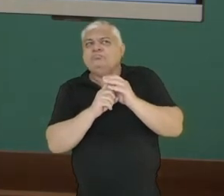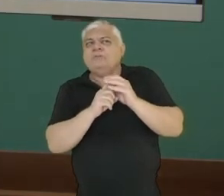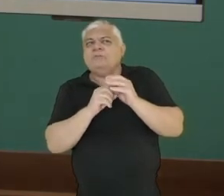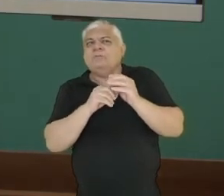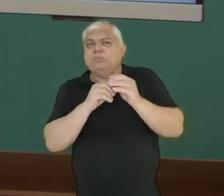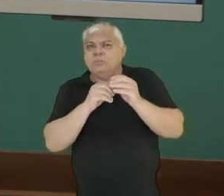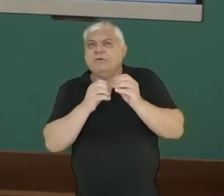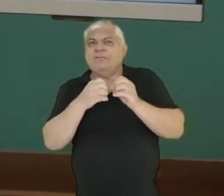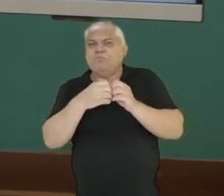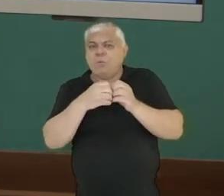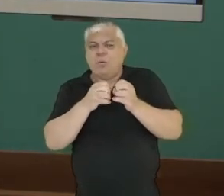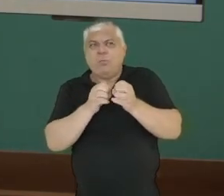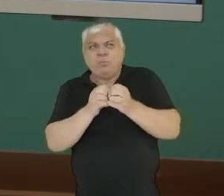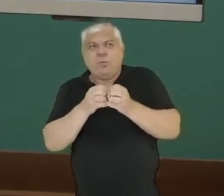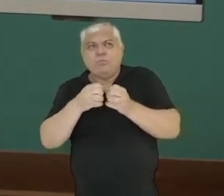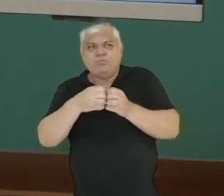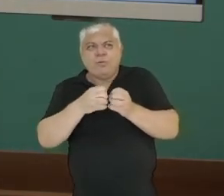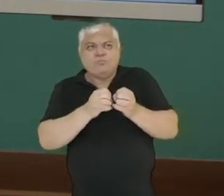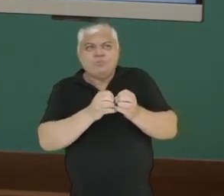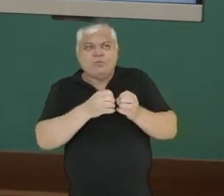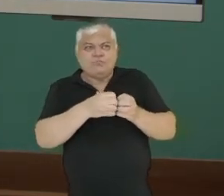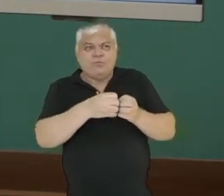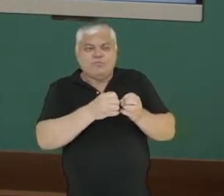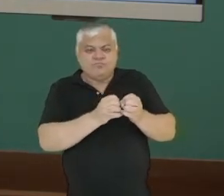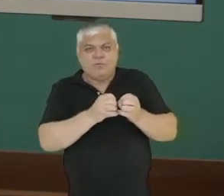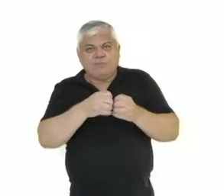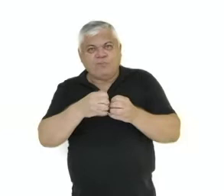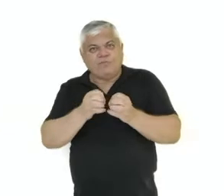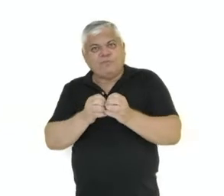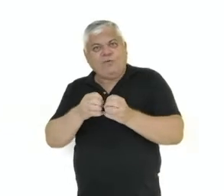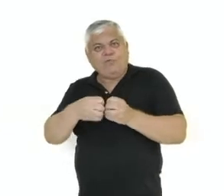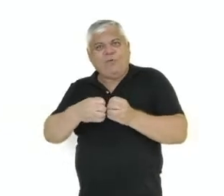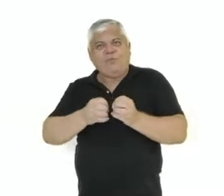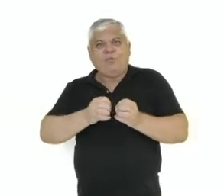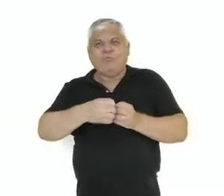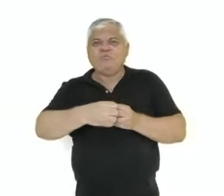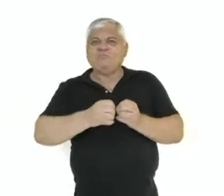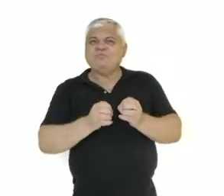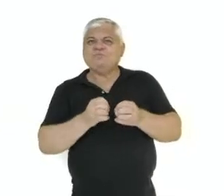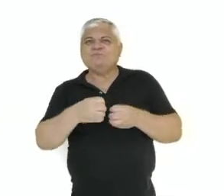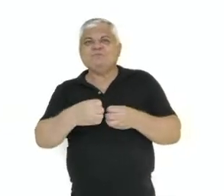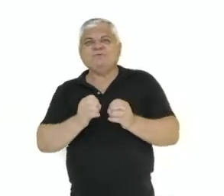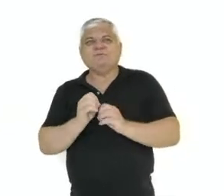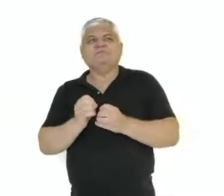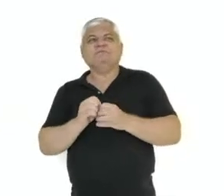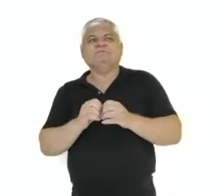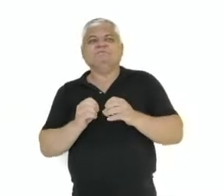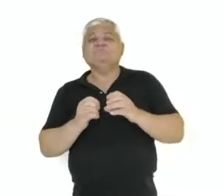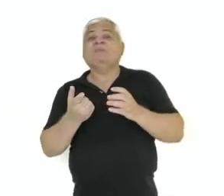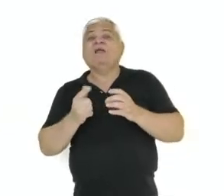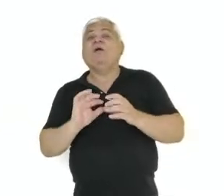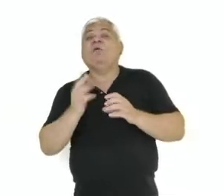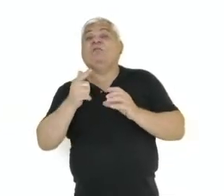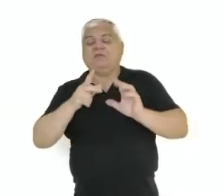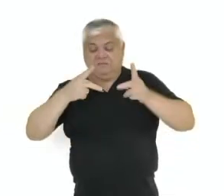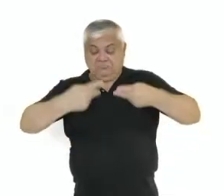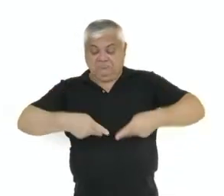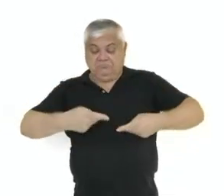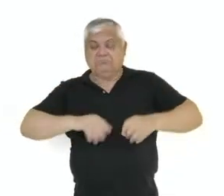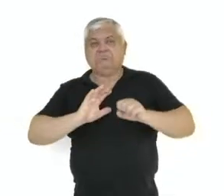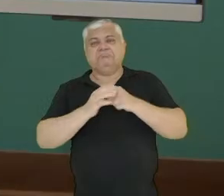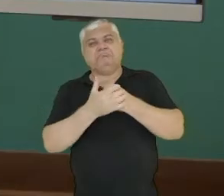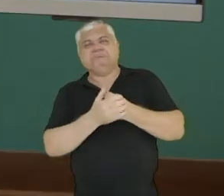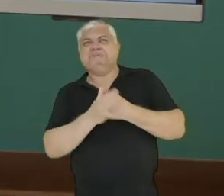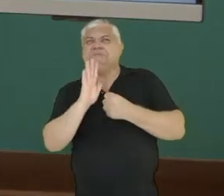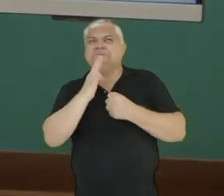essas divisões celulares, né? E aí vai passando até ele fazer esse processo de nidação que ocorre e finaliza mais ou menos